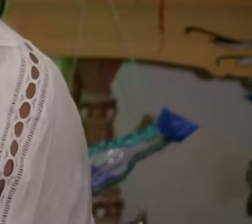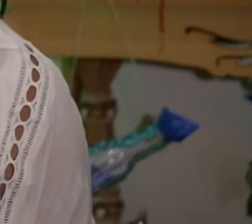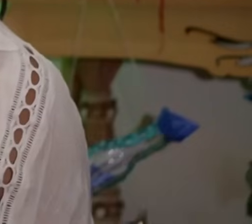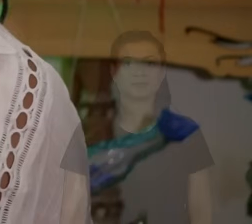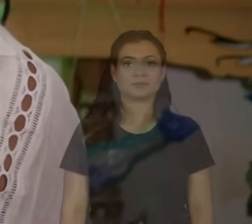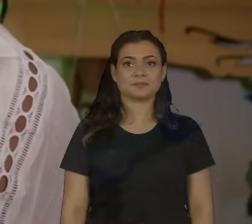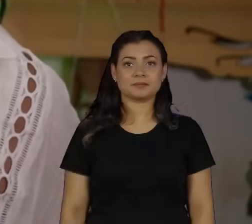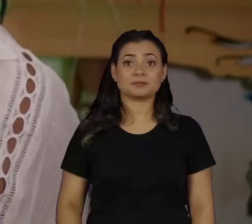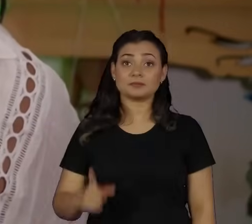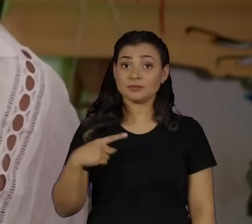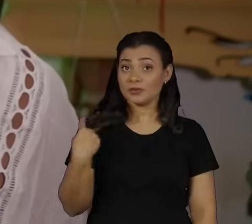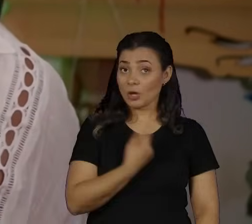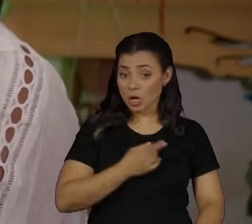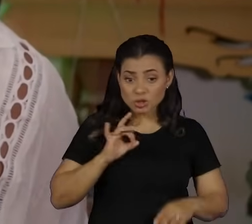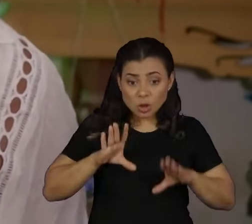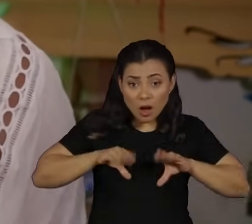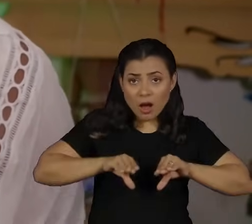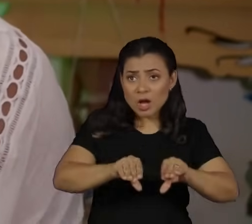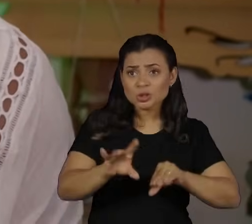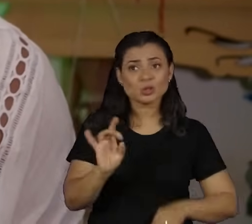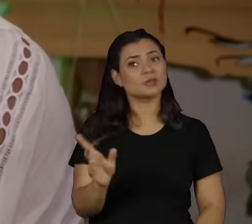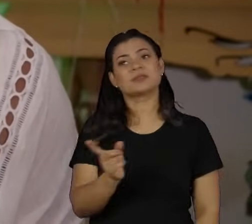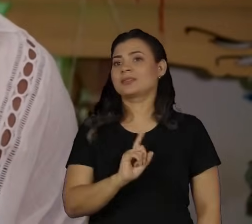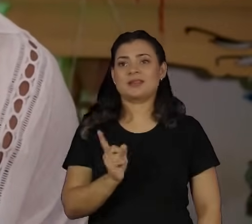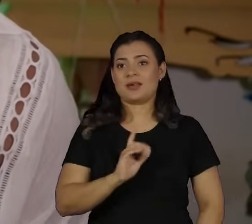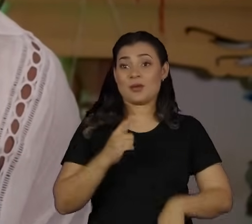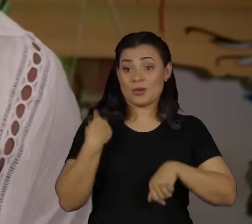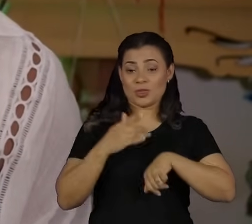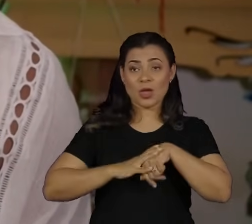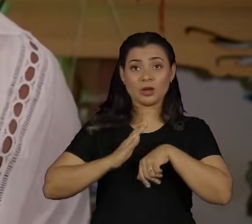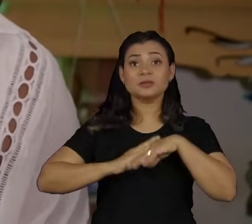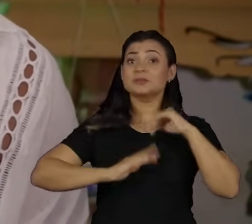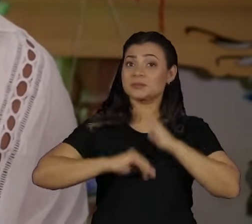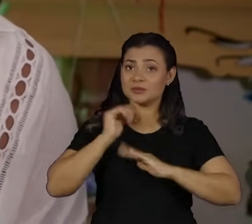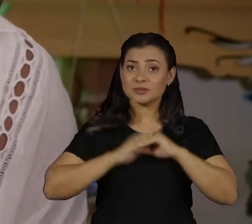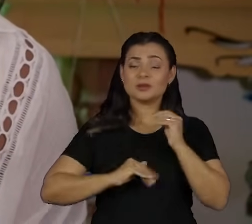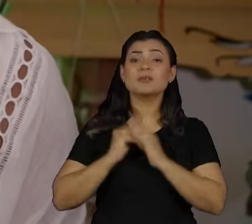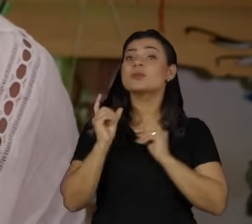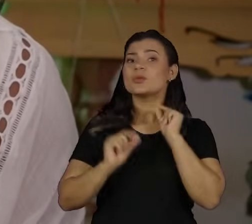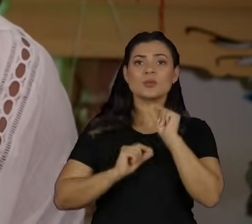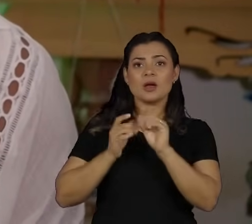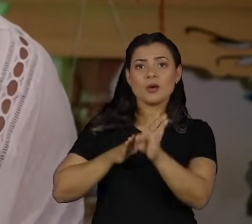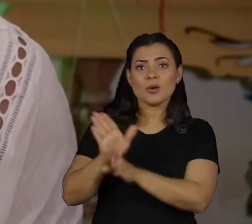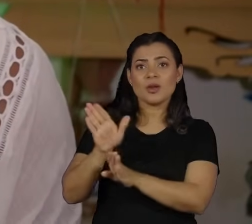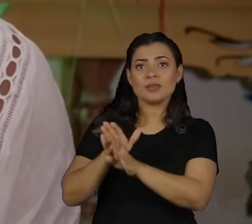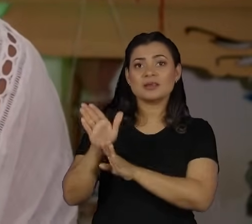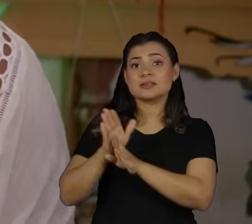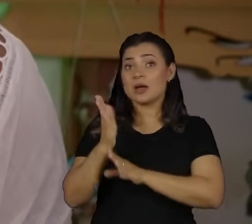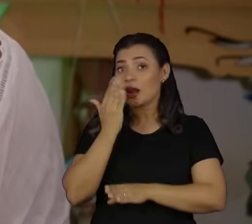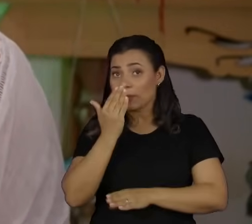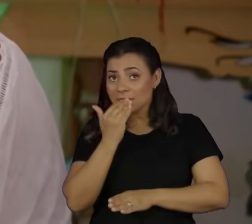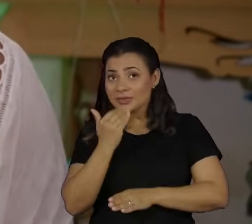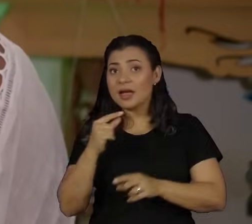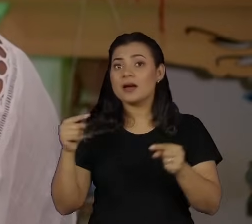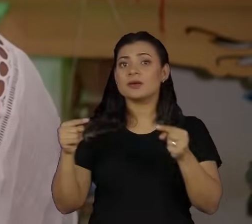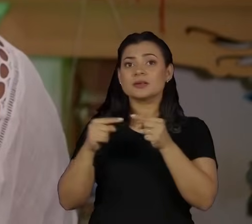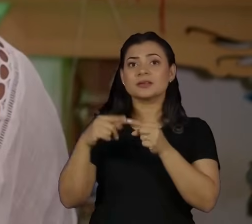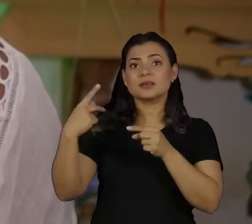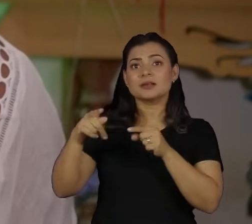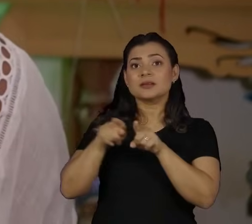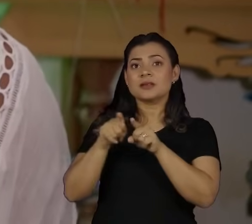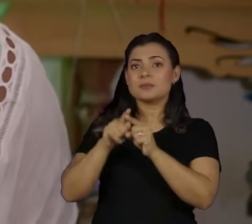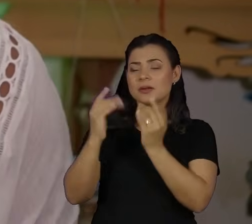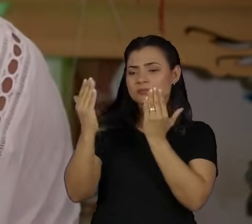Nós não fazemos só a massagem, nós somos terapeutas Ayurveda. Nós fazemos orientação alimentar de acordo com a